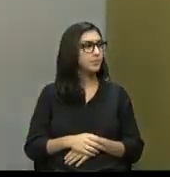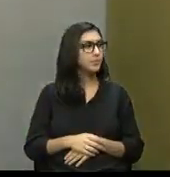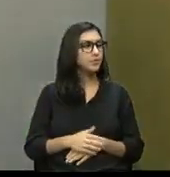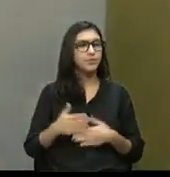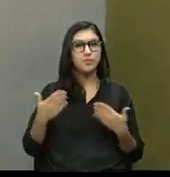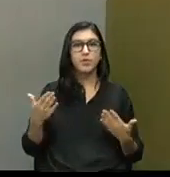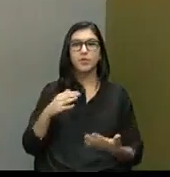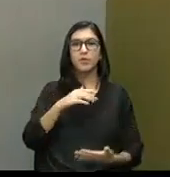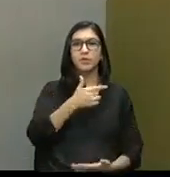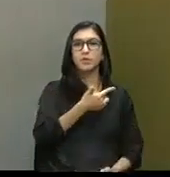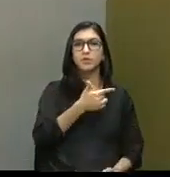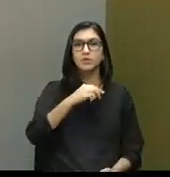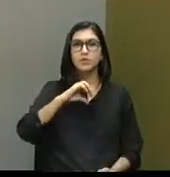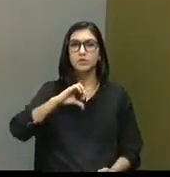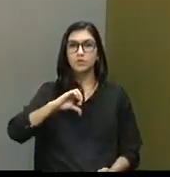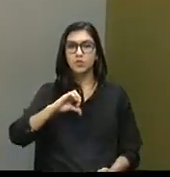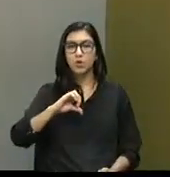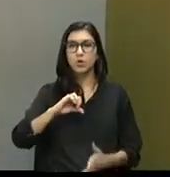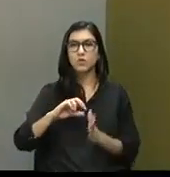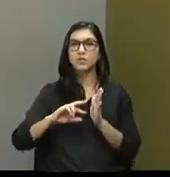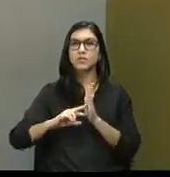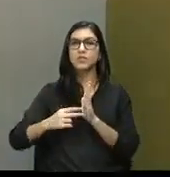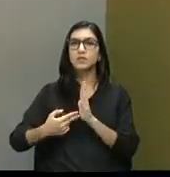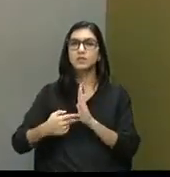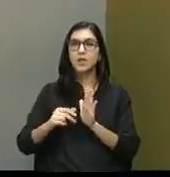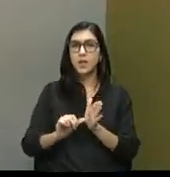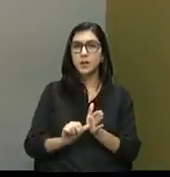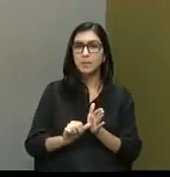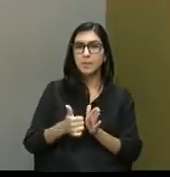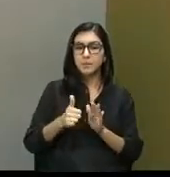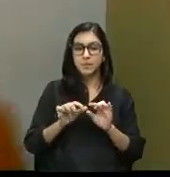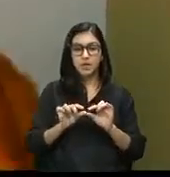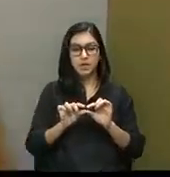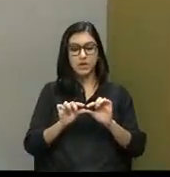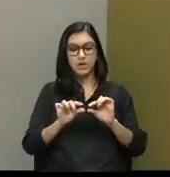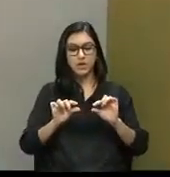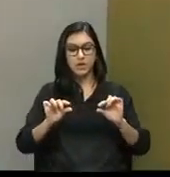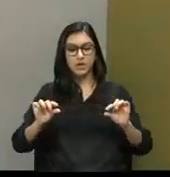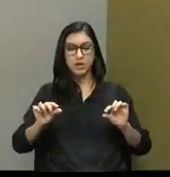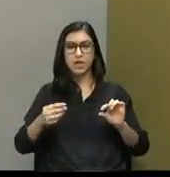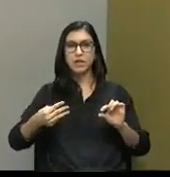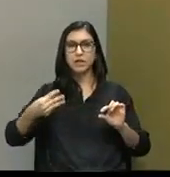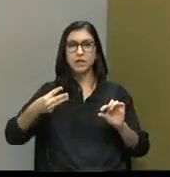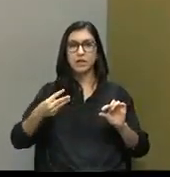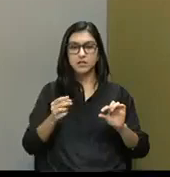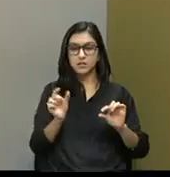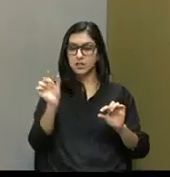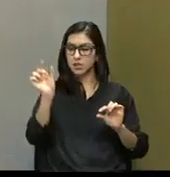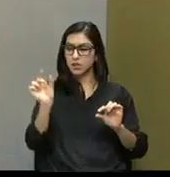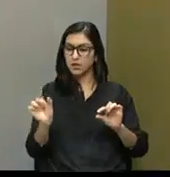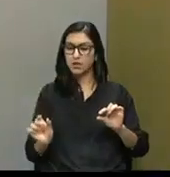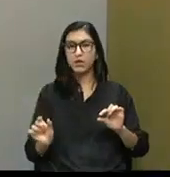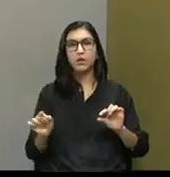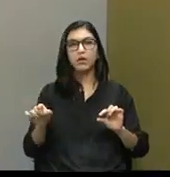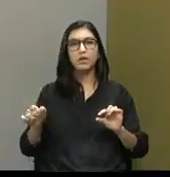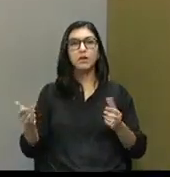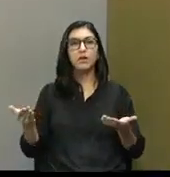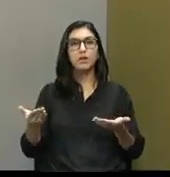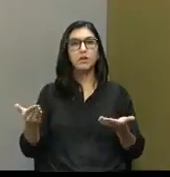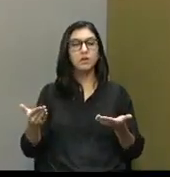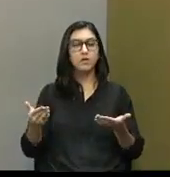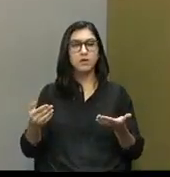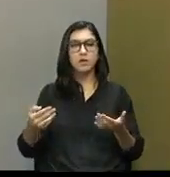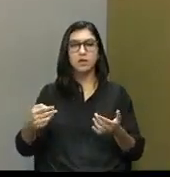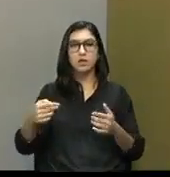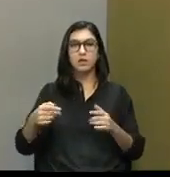Então, o 29 corresponde à primeira linha, terceira coluna. Então, o meu elemento aqui, primeira